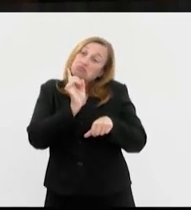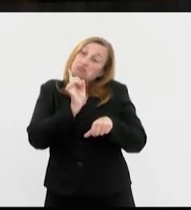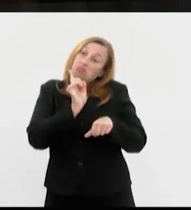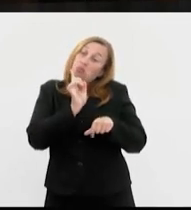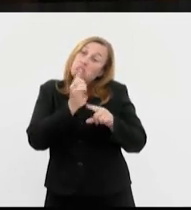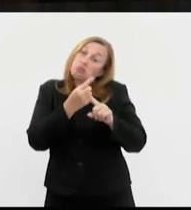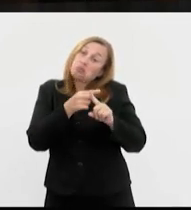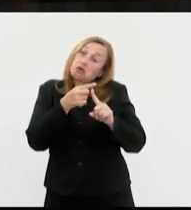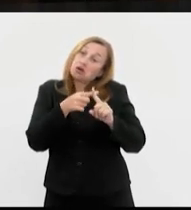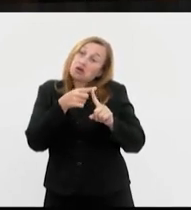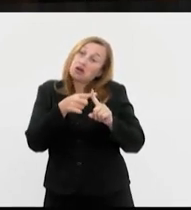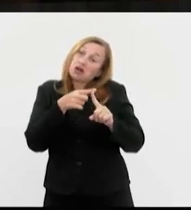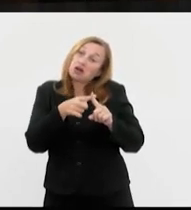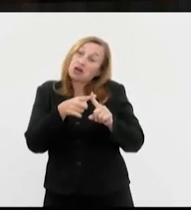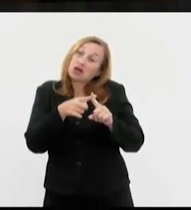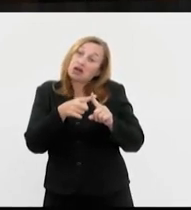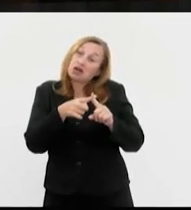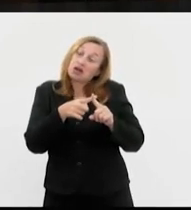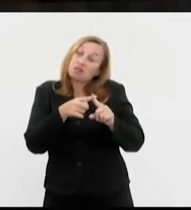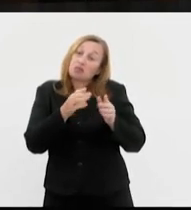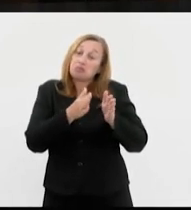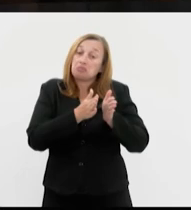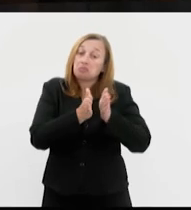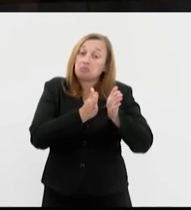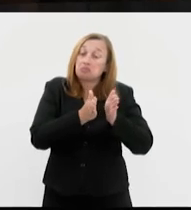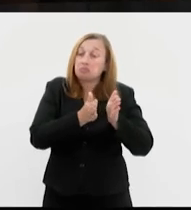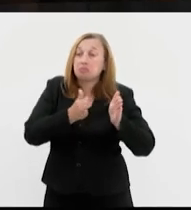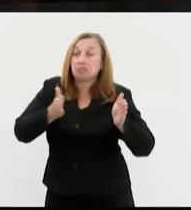quê? Porque é uma prorrogação.